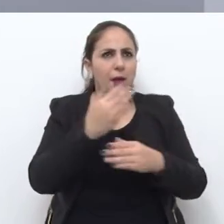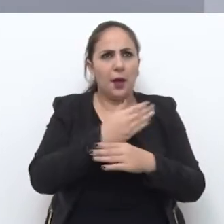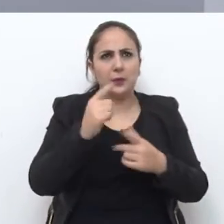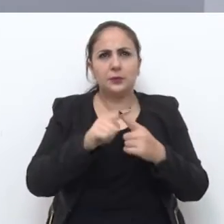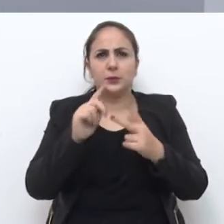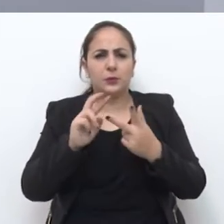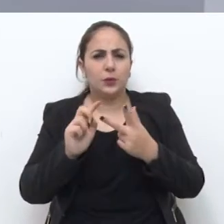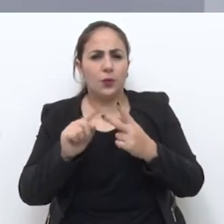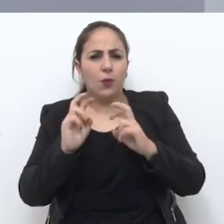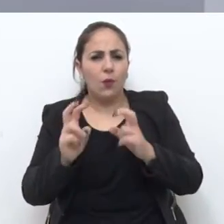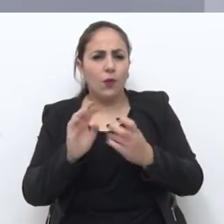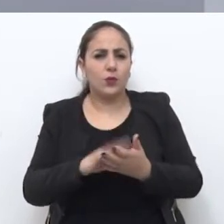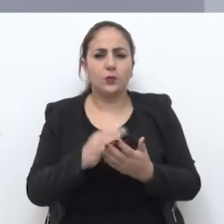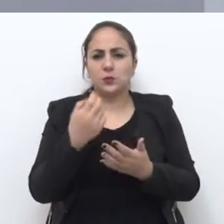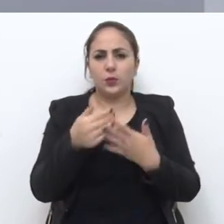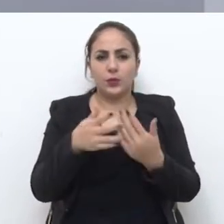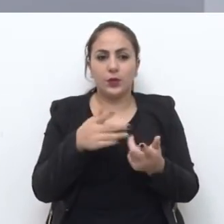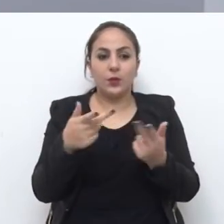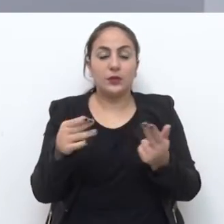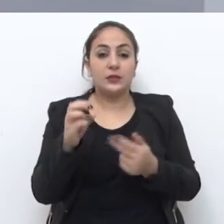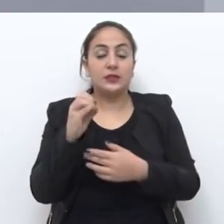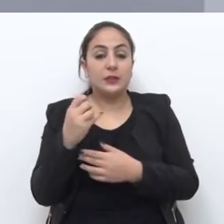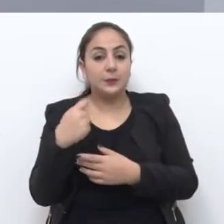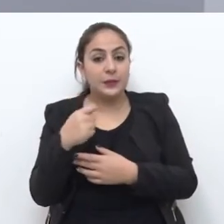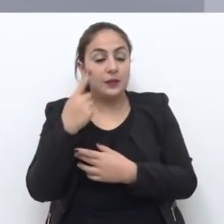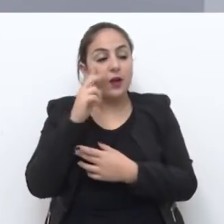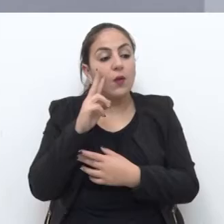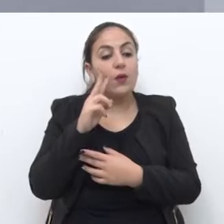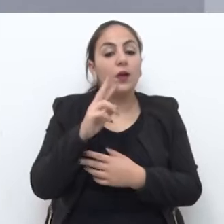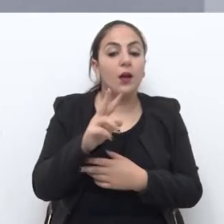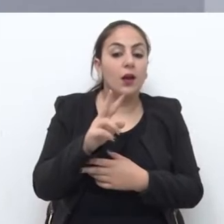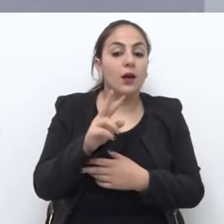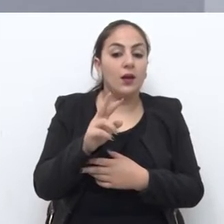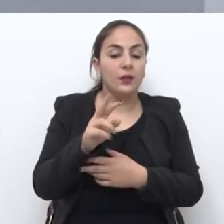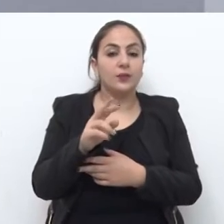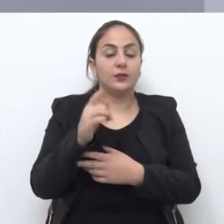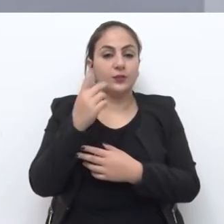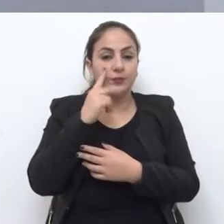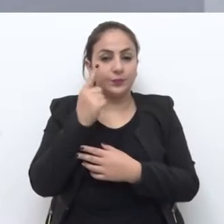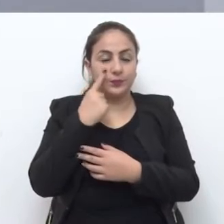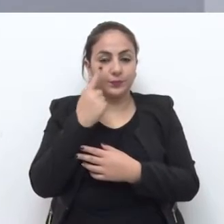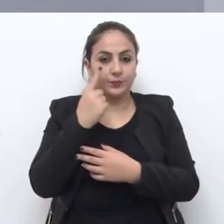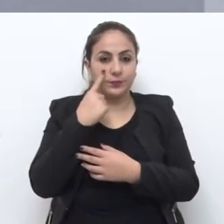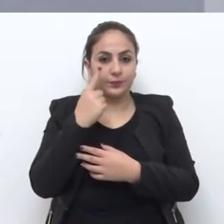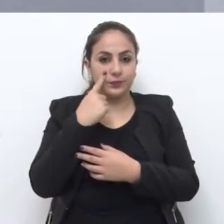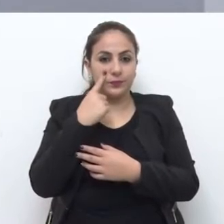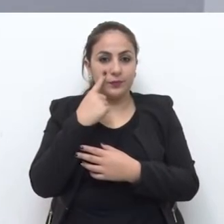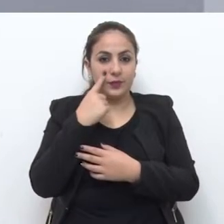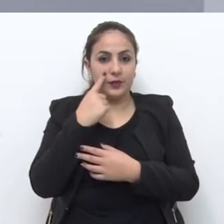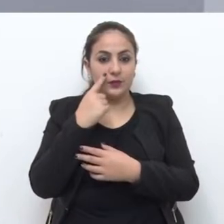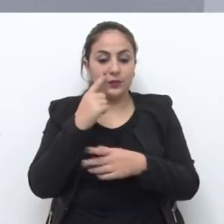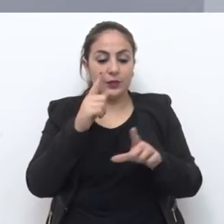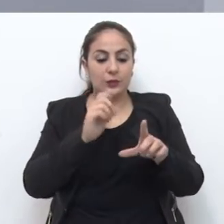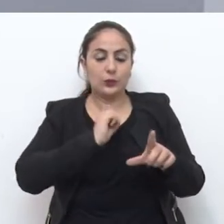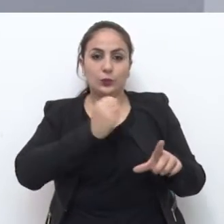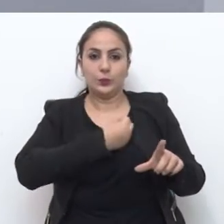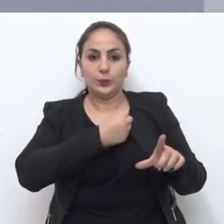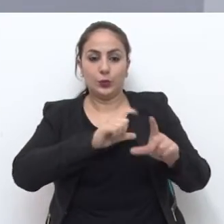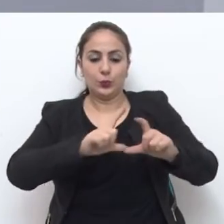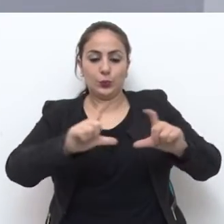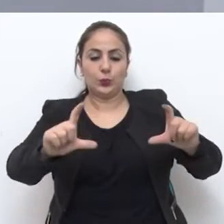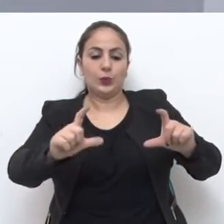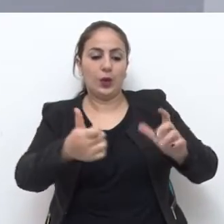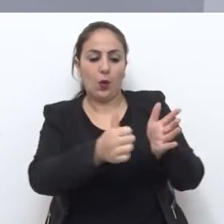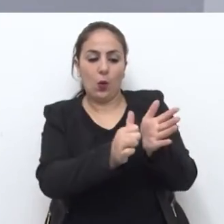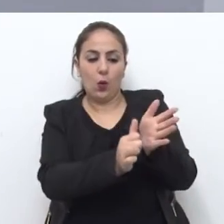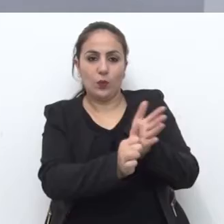precisar fazer uma denúncia ou até fazer um elogio, ele identifica esse veículo pelo número